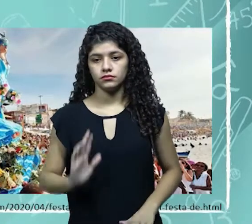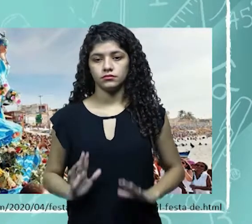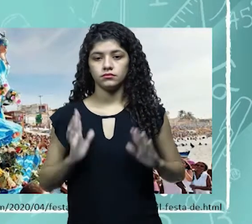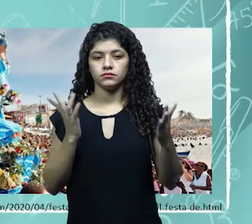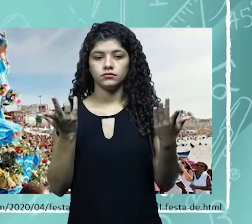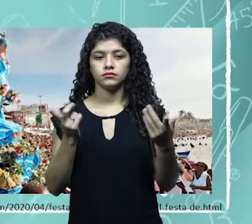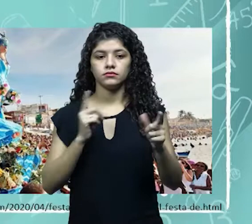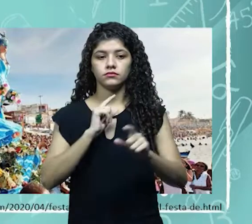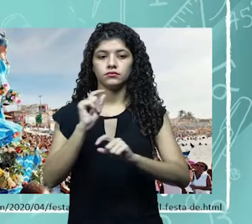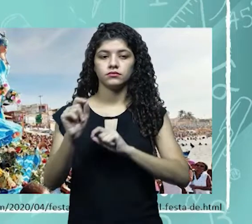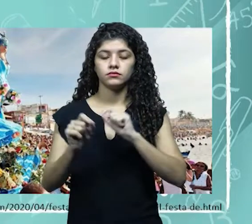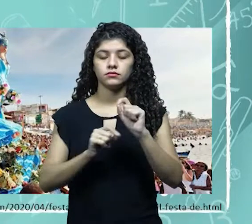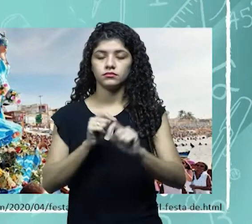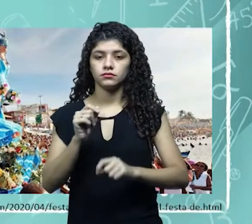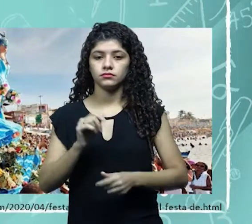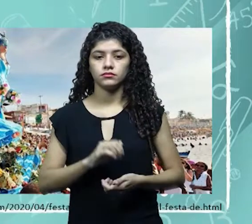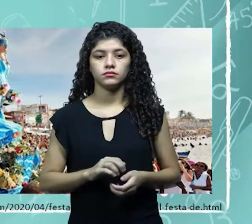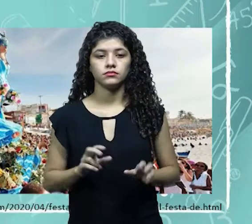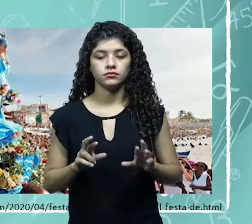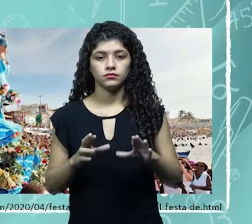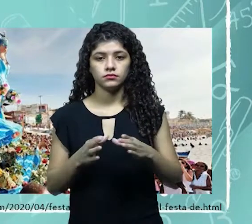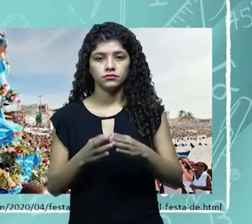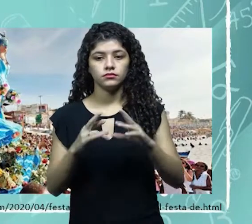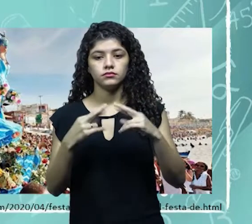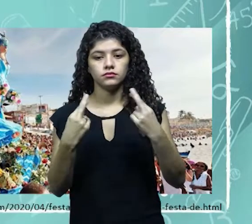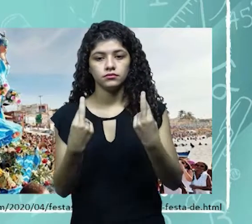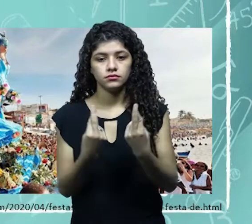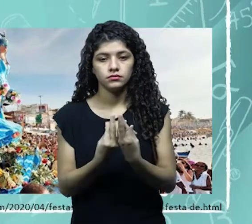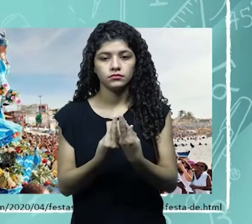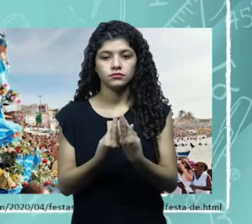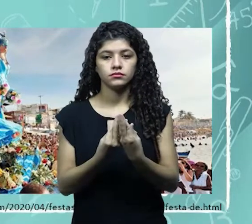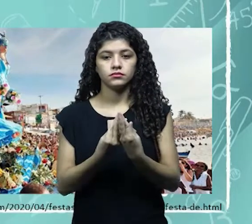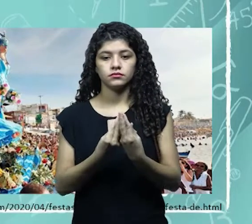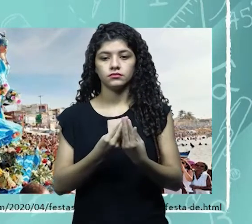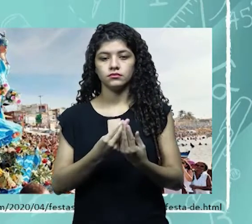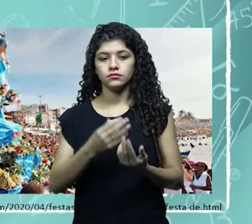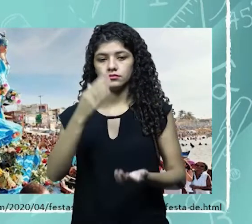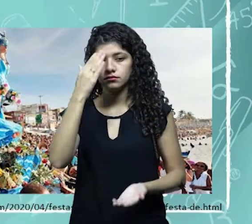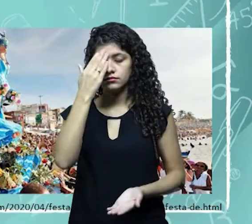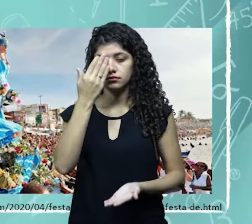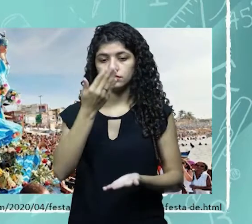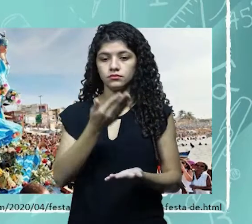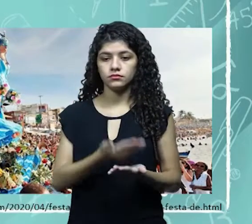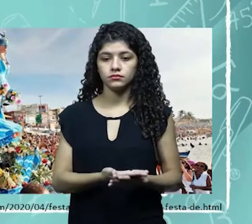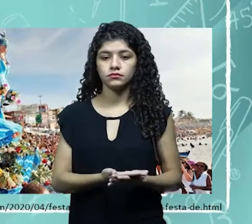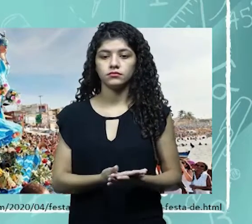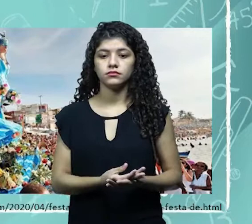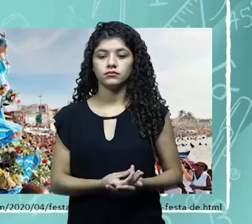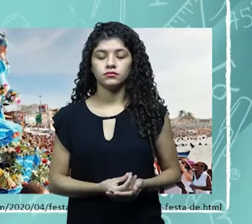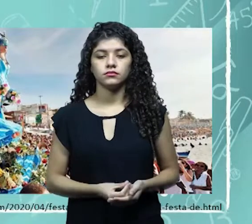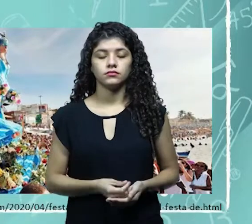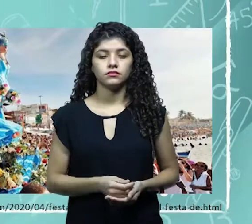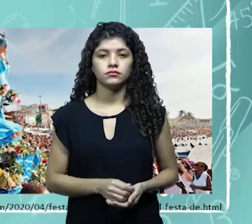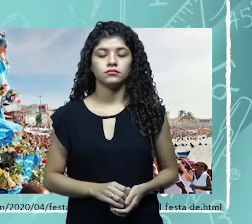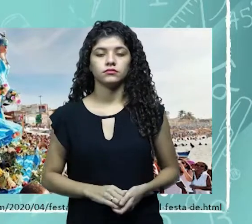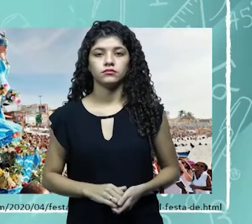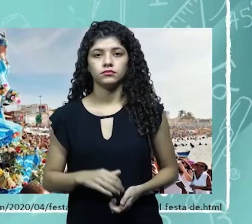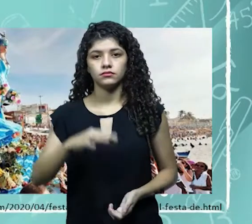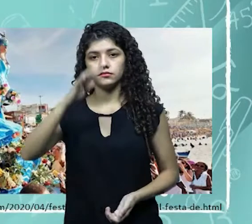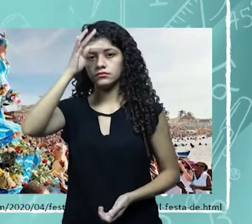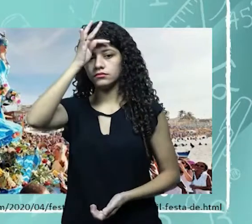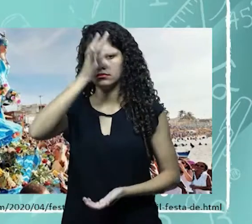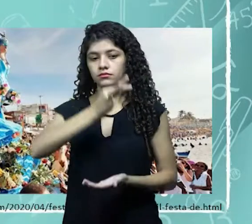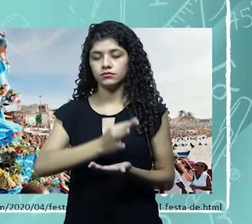e além dos eventos religiosos né O que seria é uma de pessoas pelo motivo de fé né